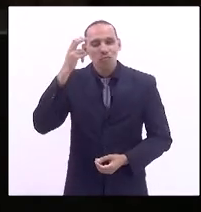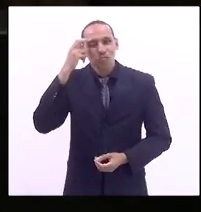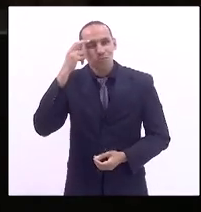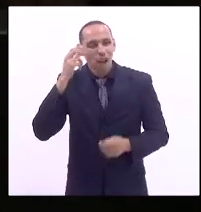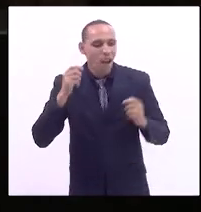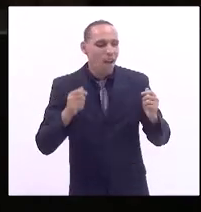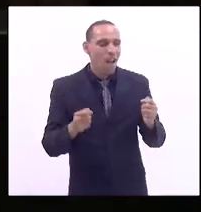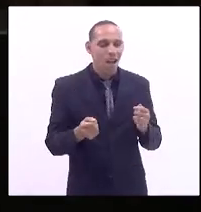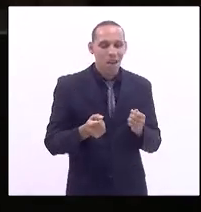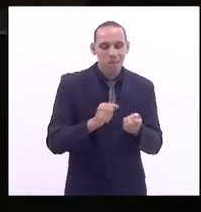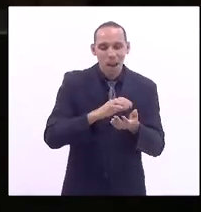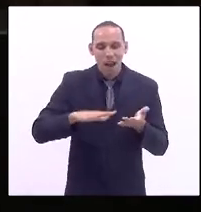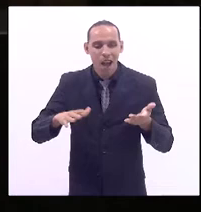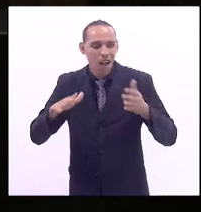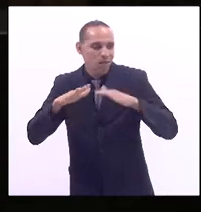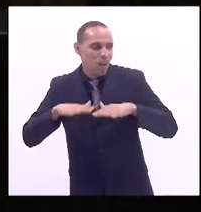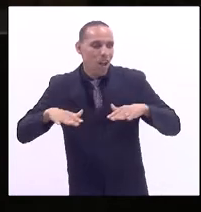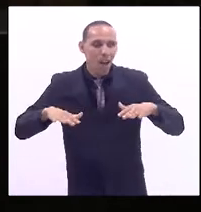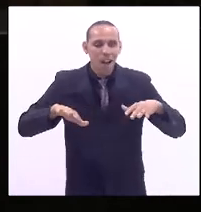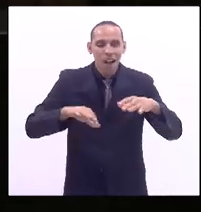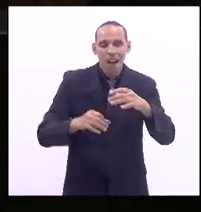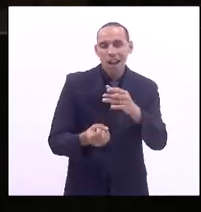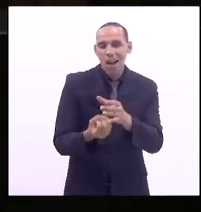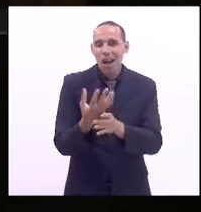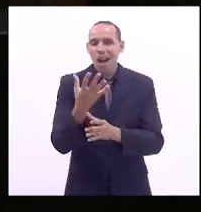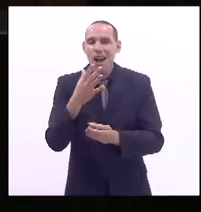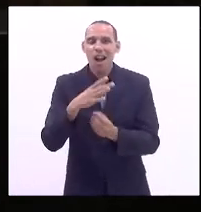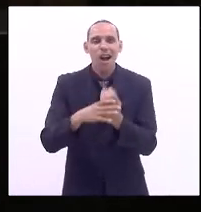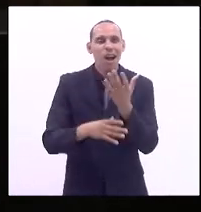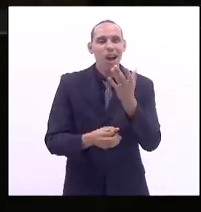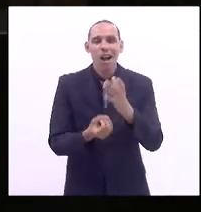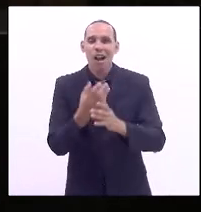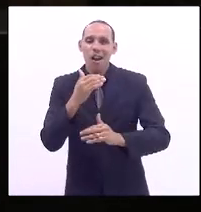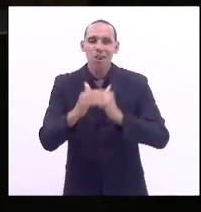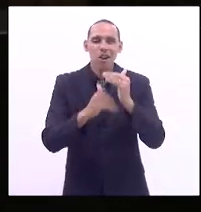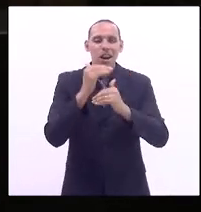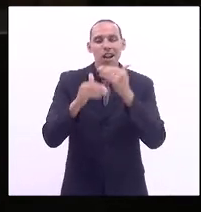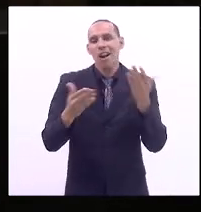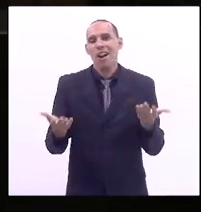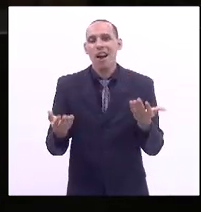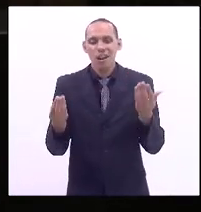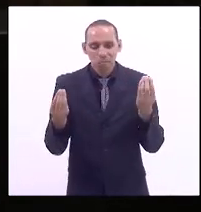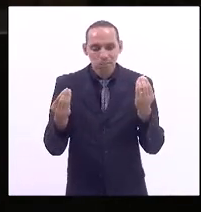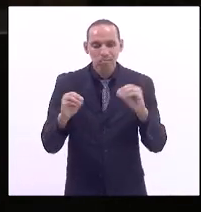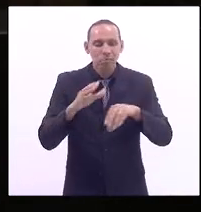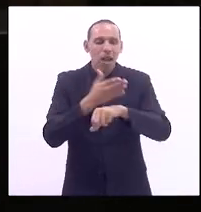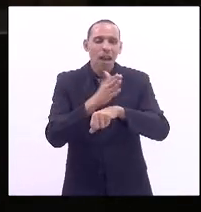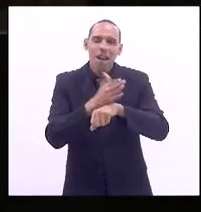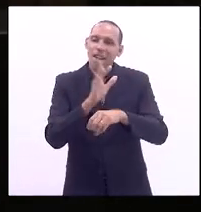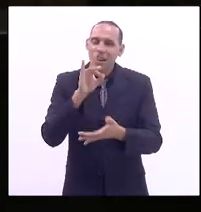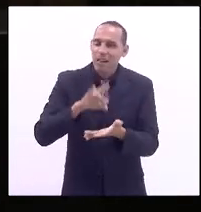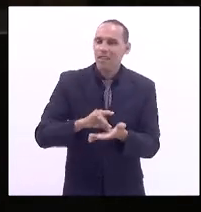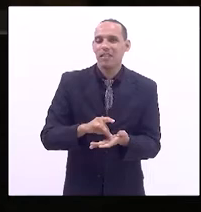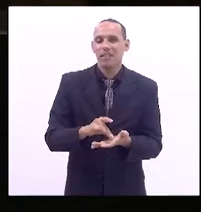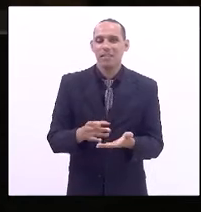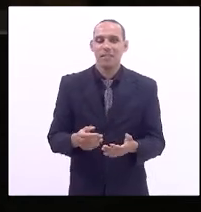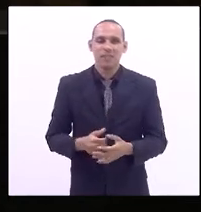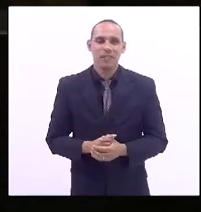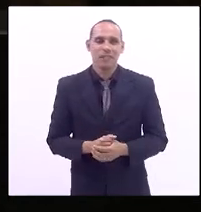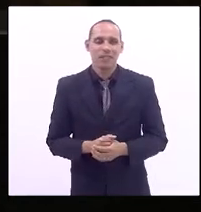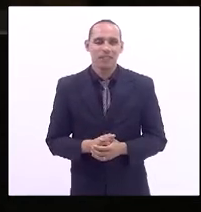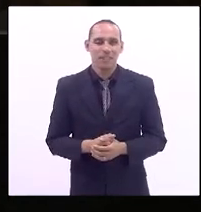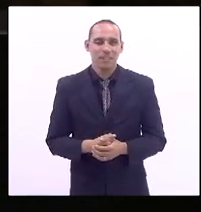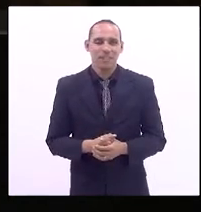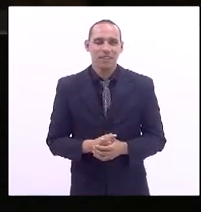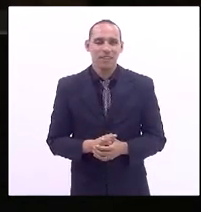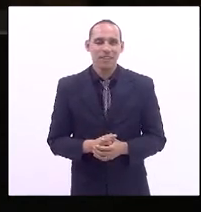que são criadas que são desenvolvidas colocadas em prática justamente